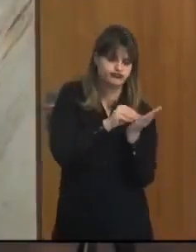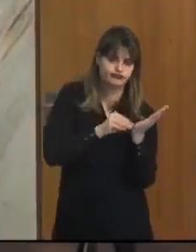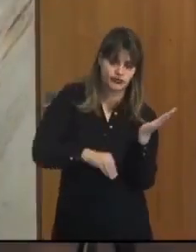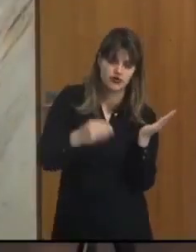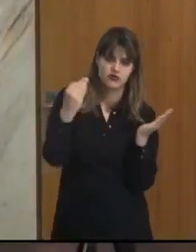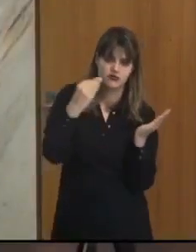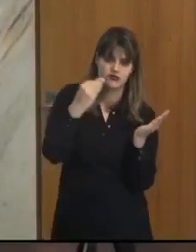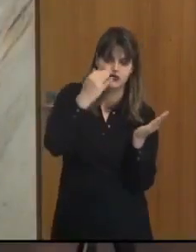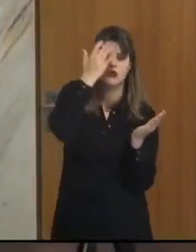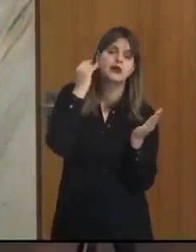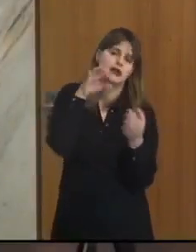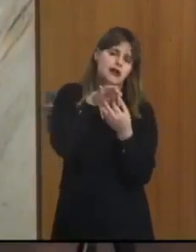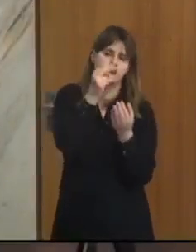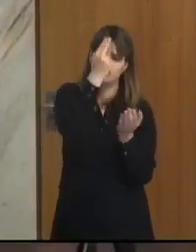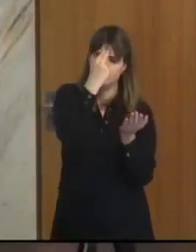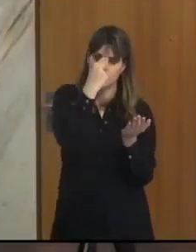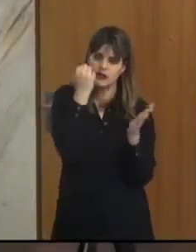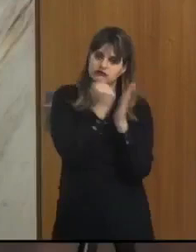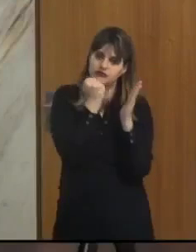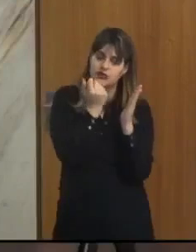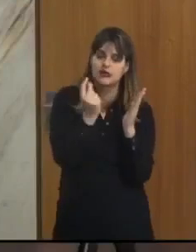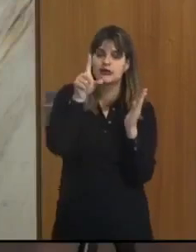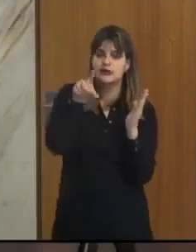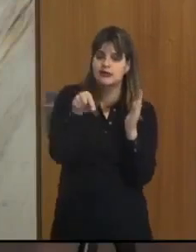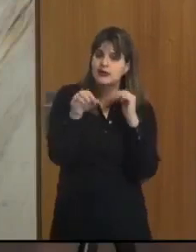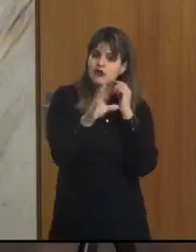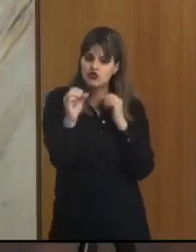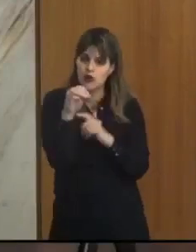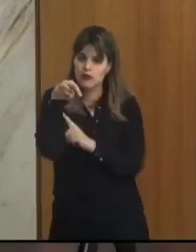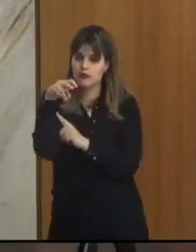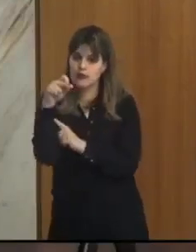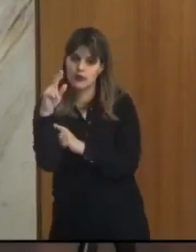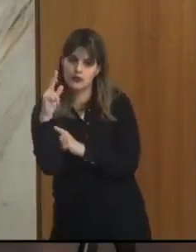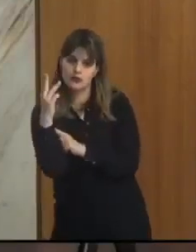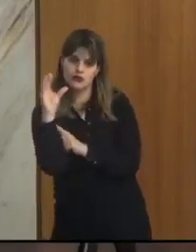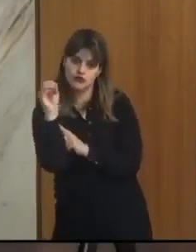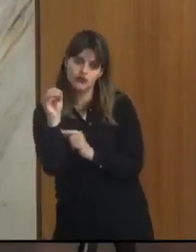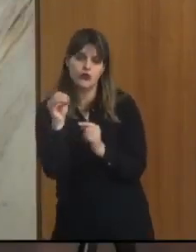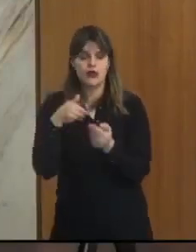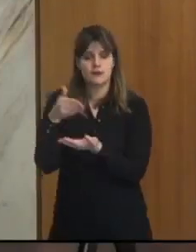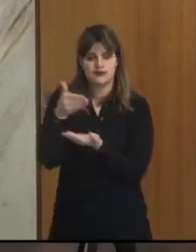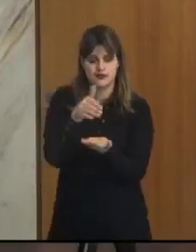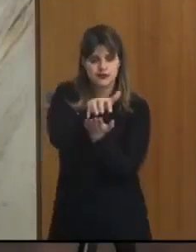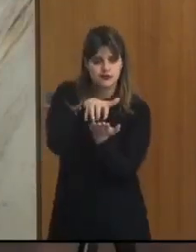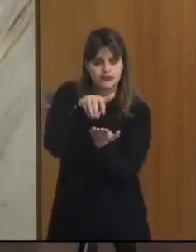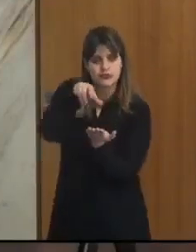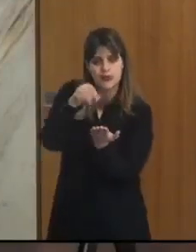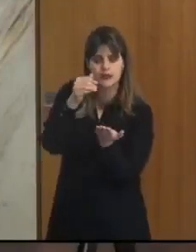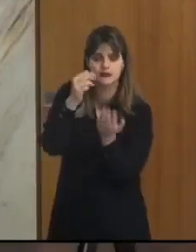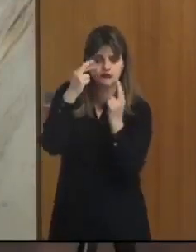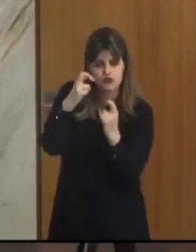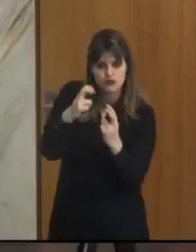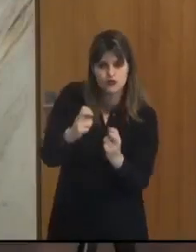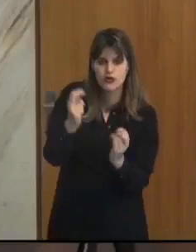escrita da parte mais histórica, e de João Marujo, que faz a apresentação e o estudo